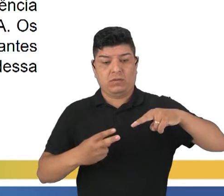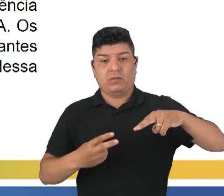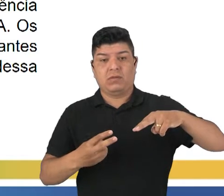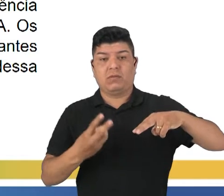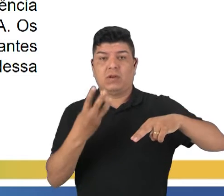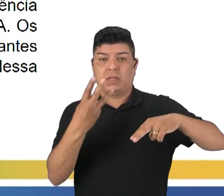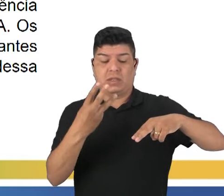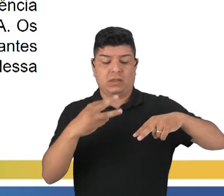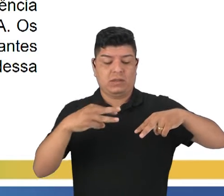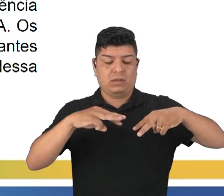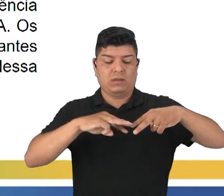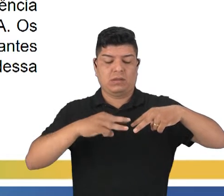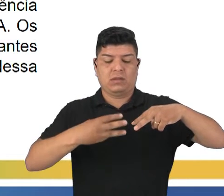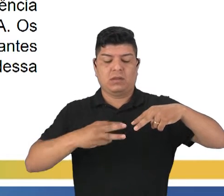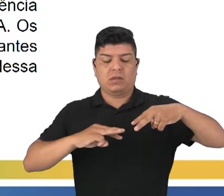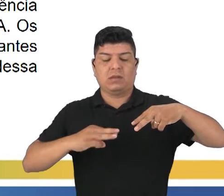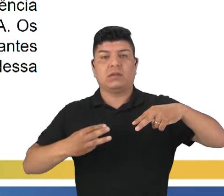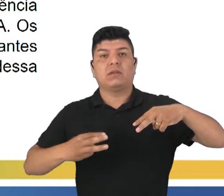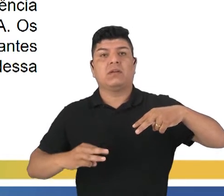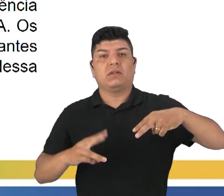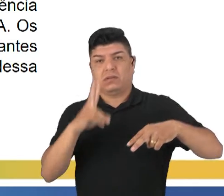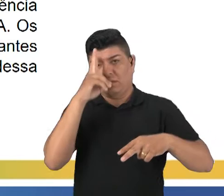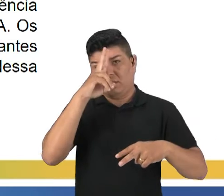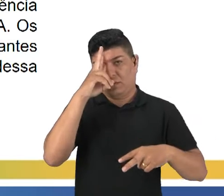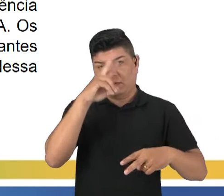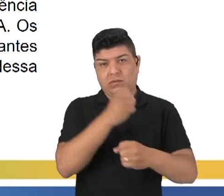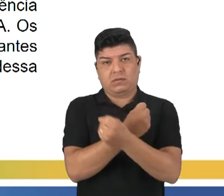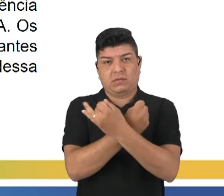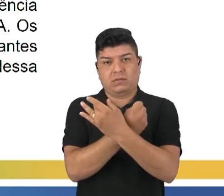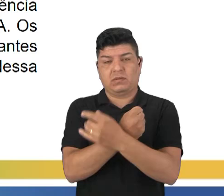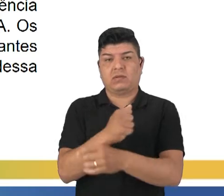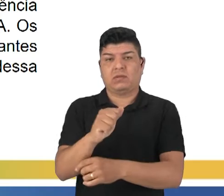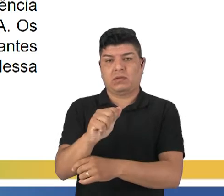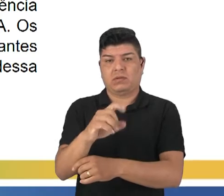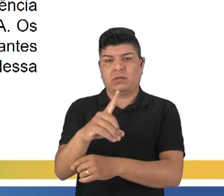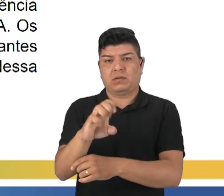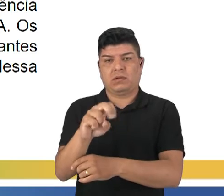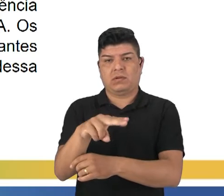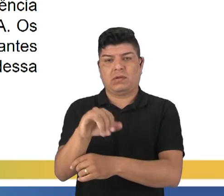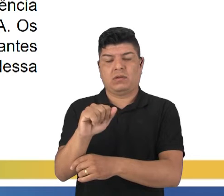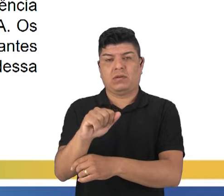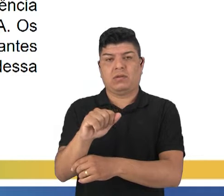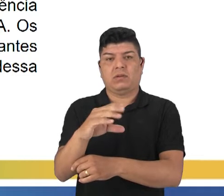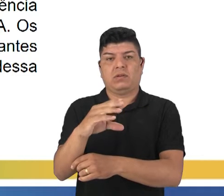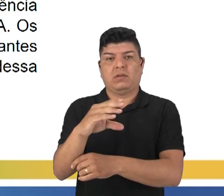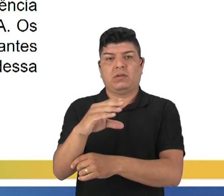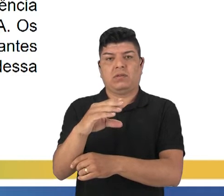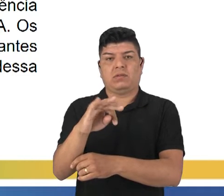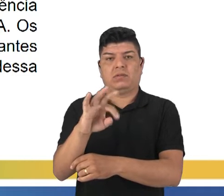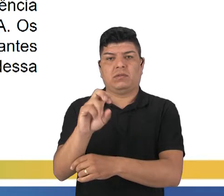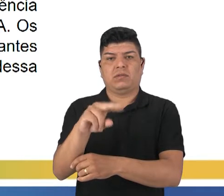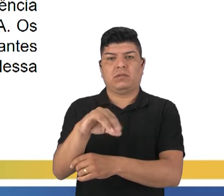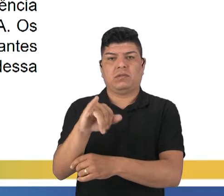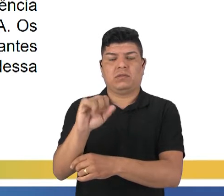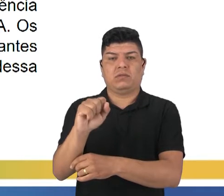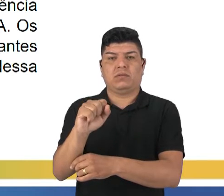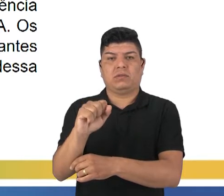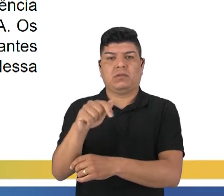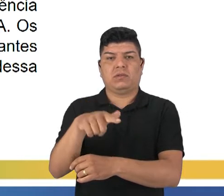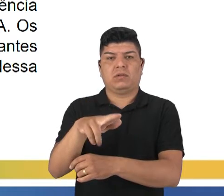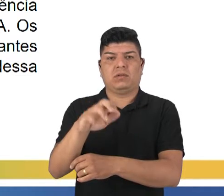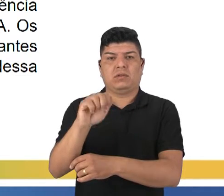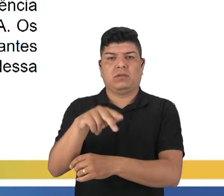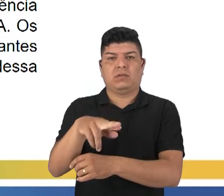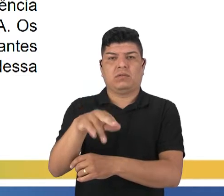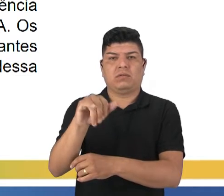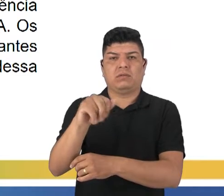trinca, né, de aminoácidos. Lembra que eu falei da adenina, da timina, da citosina e da guanina? Então, cada